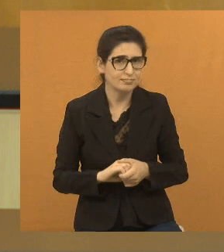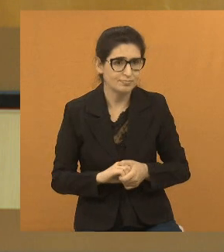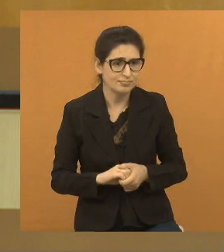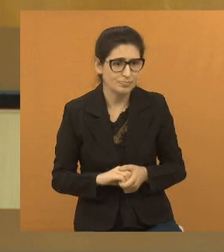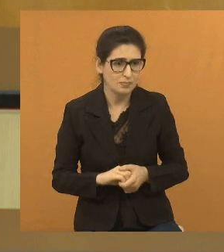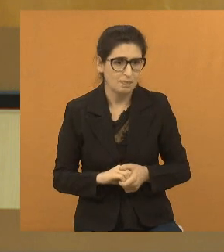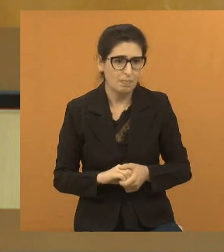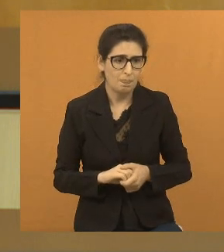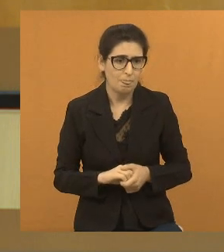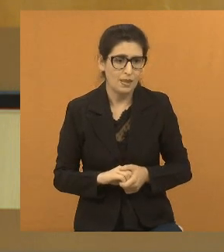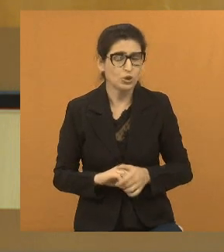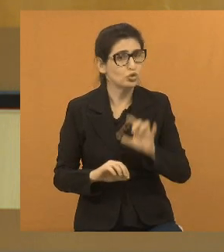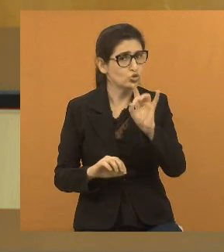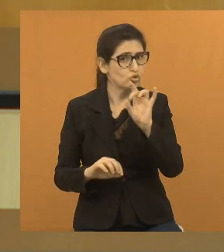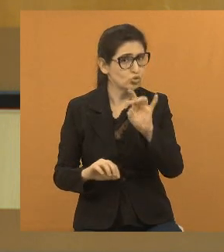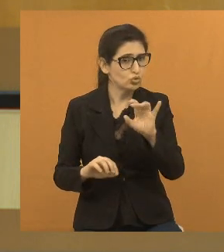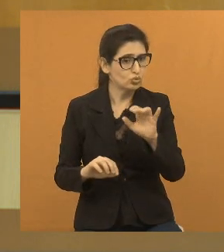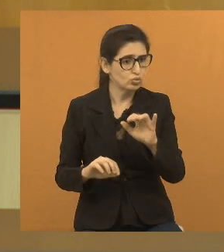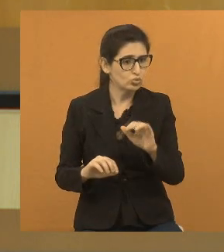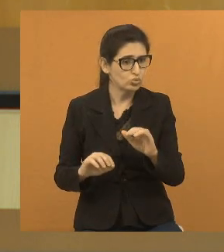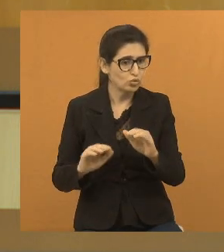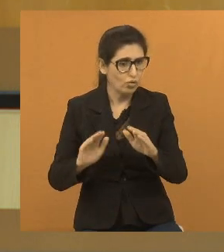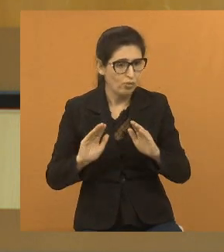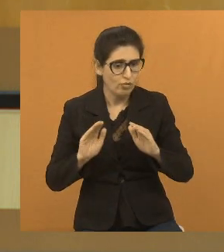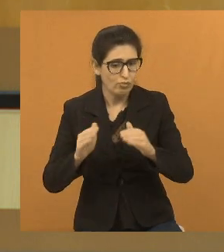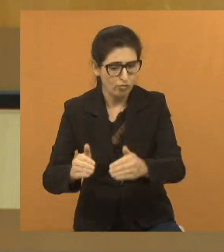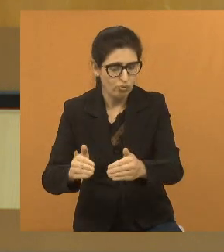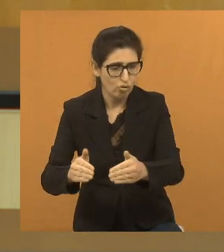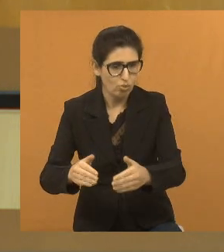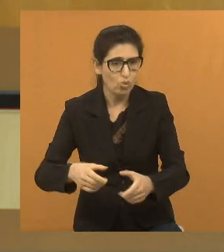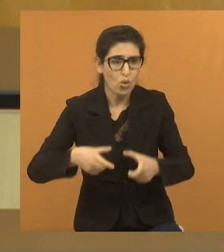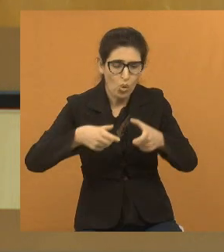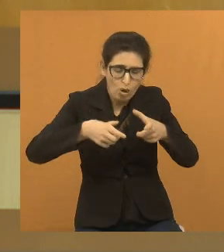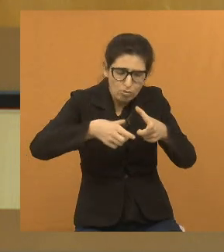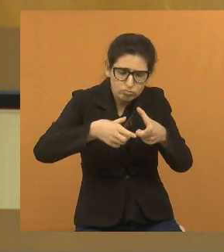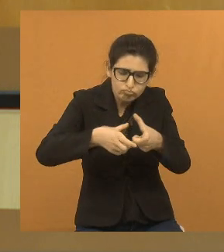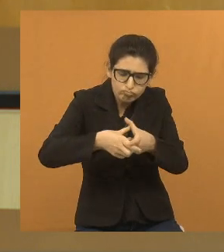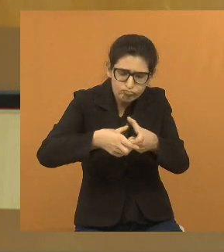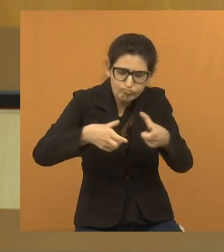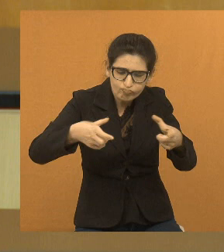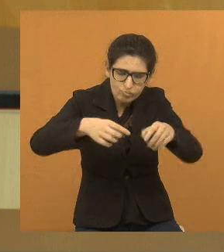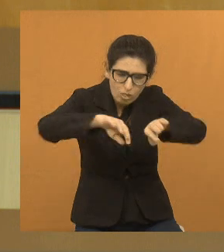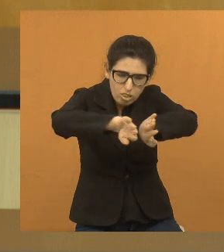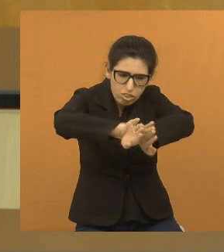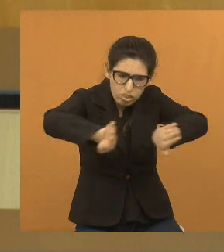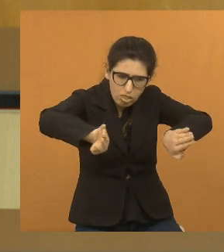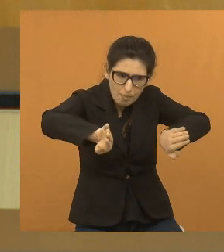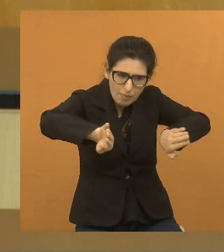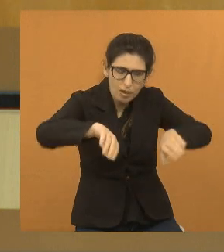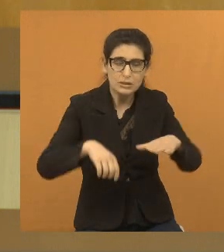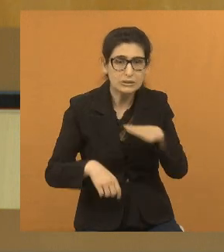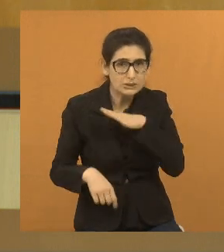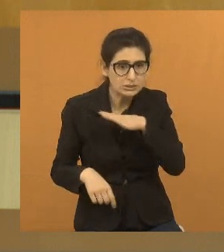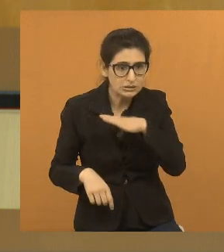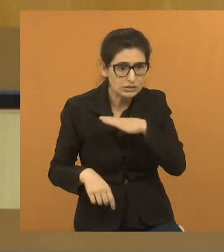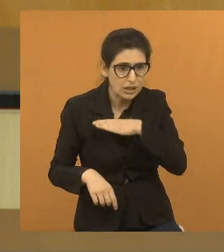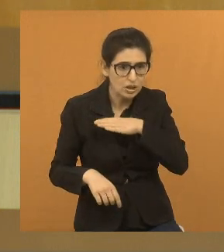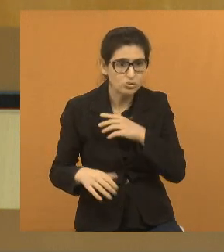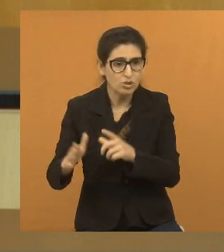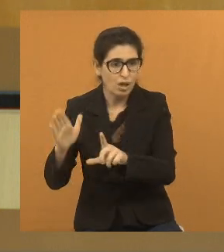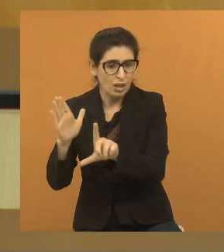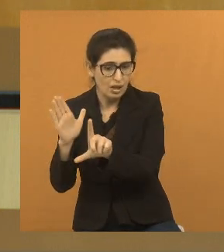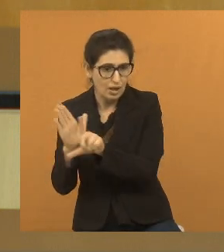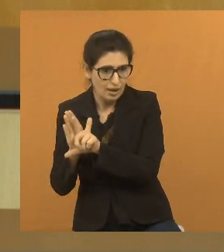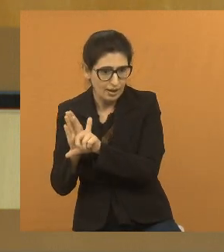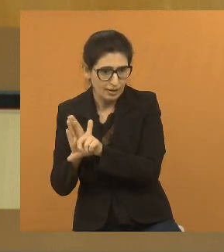Ela apenas define onde pode ser o zoneamento da macrozona em destinação urbana. E, na Lei de Uso do Solo,